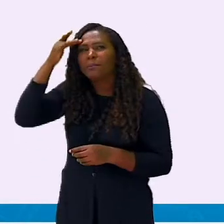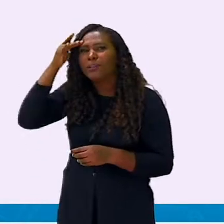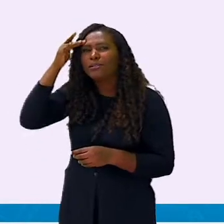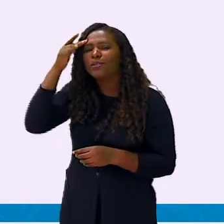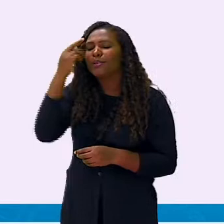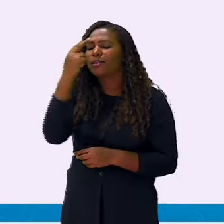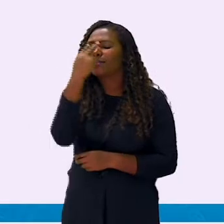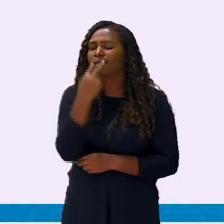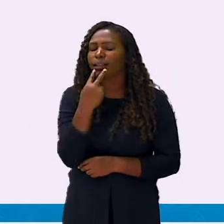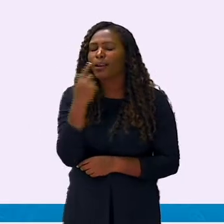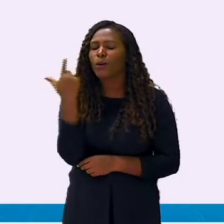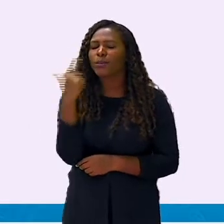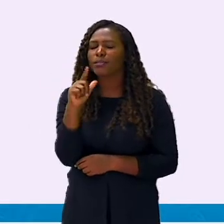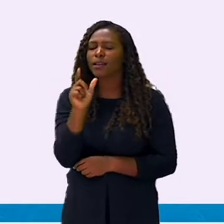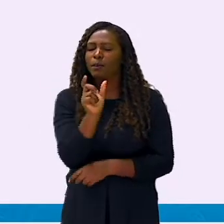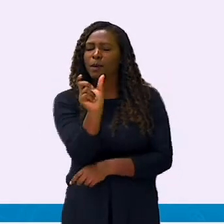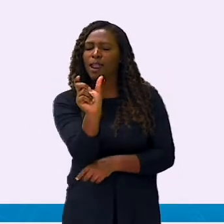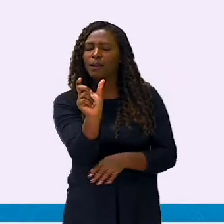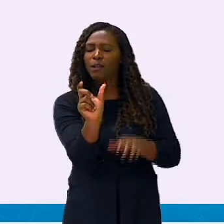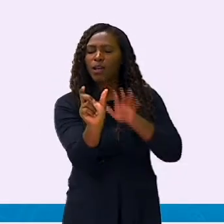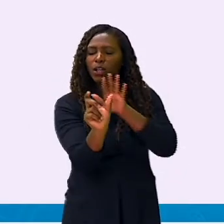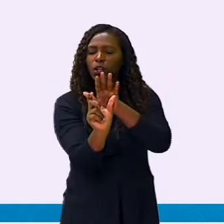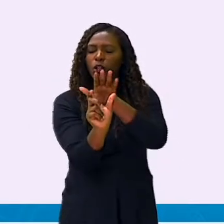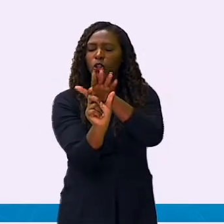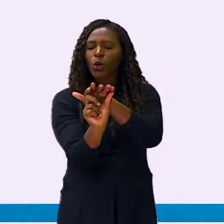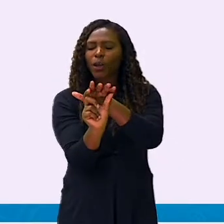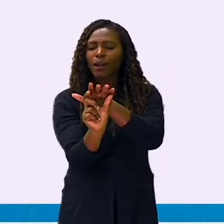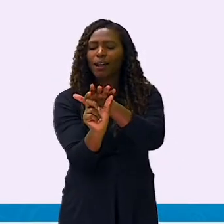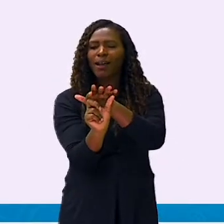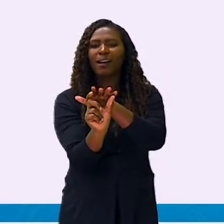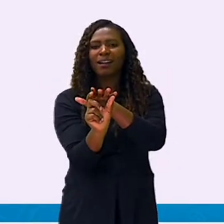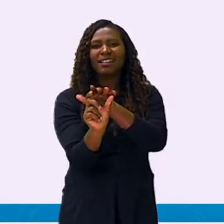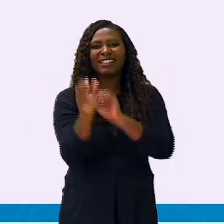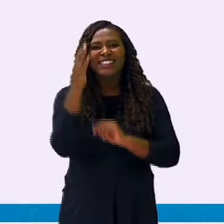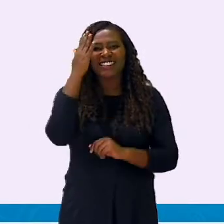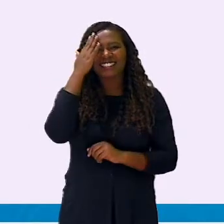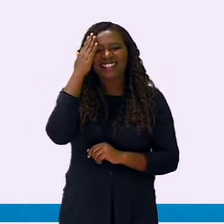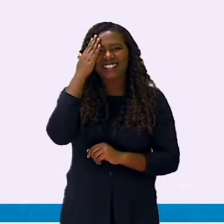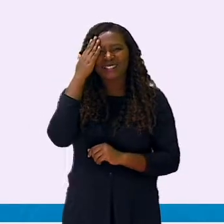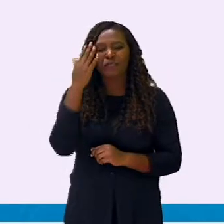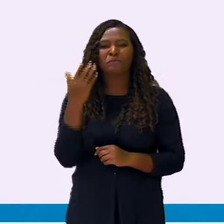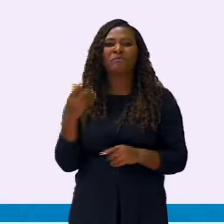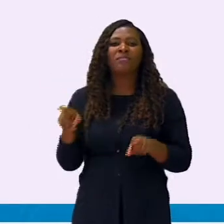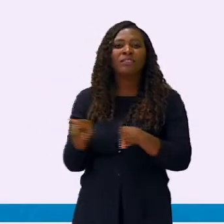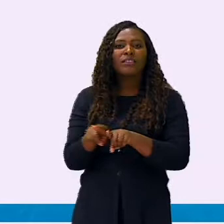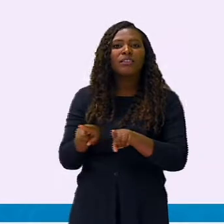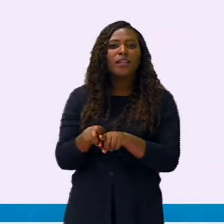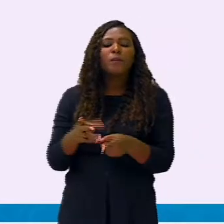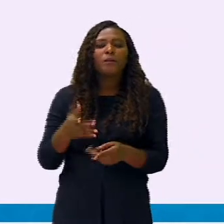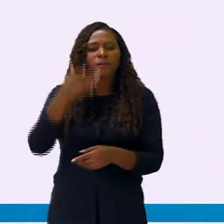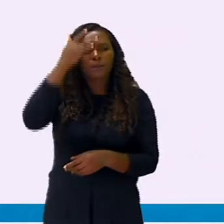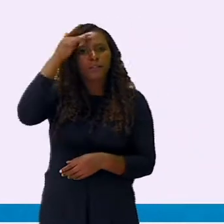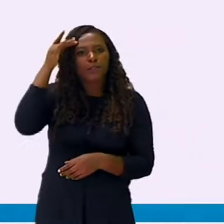para a alfabetização, também dá independência, autonomia no consumo de